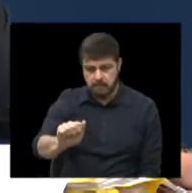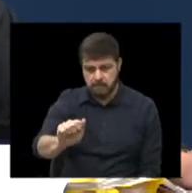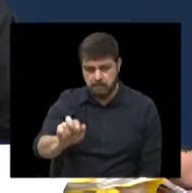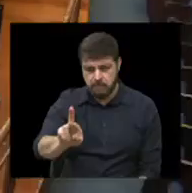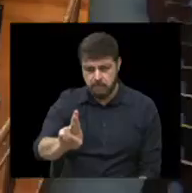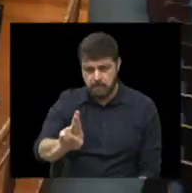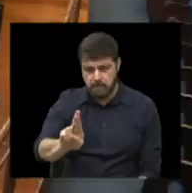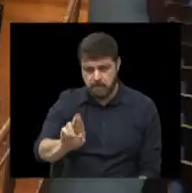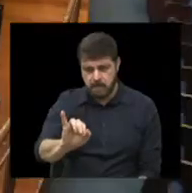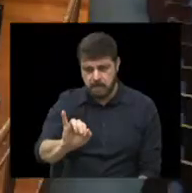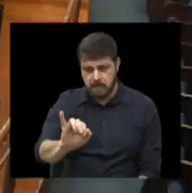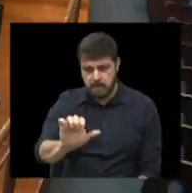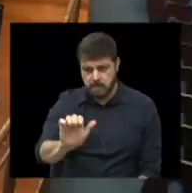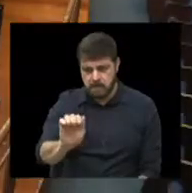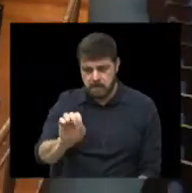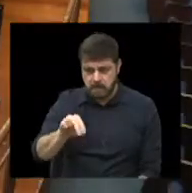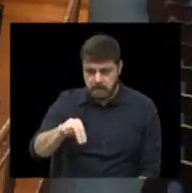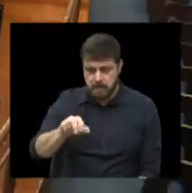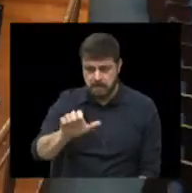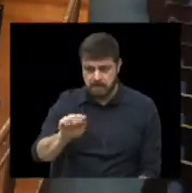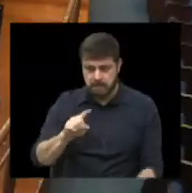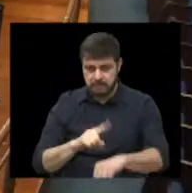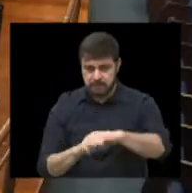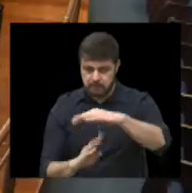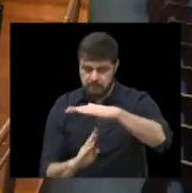5 minutos.